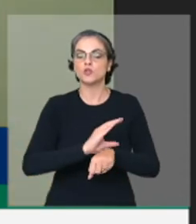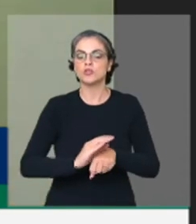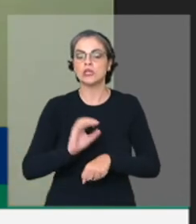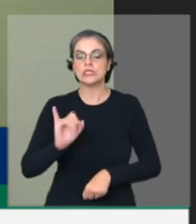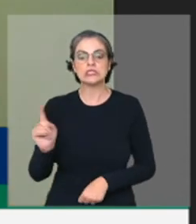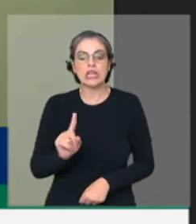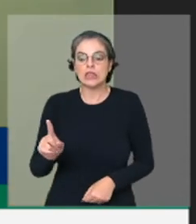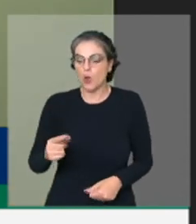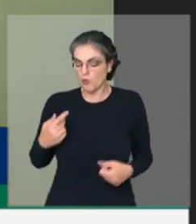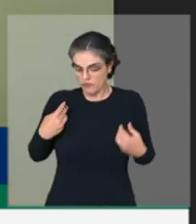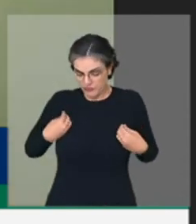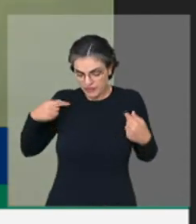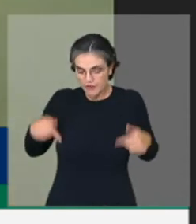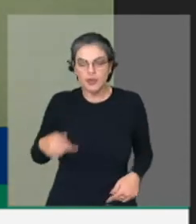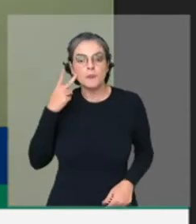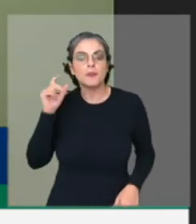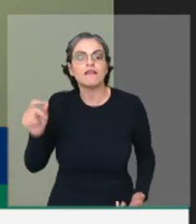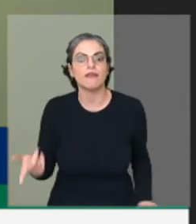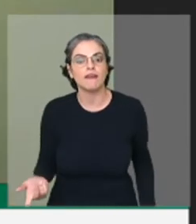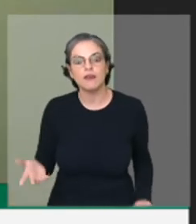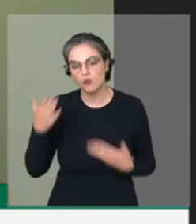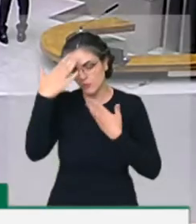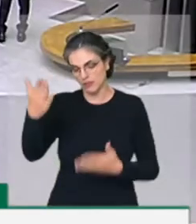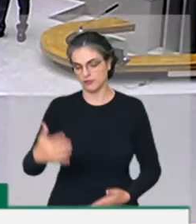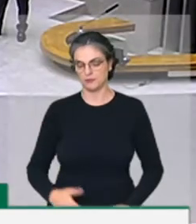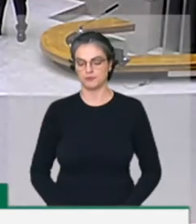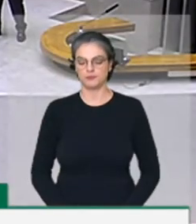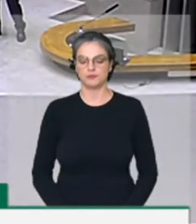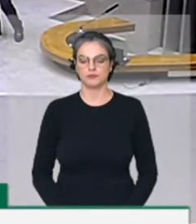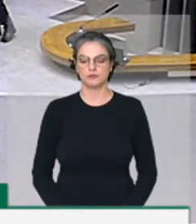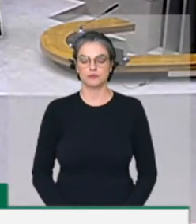estar aqui, novo presidente. Muito obrigado.